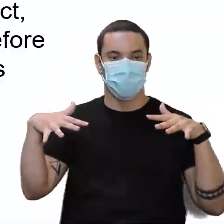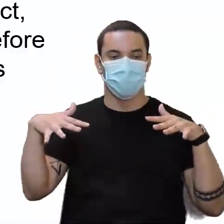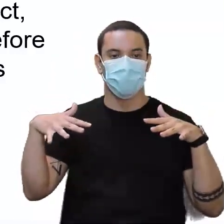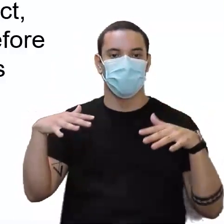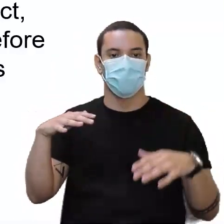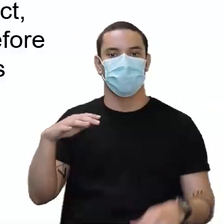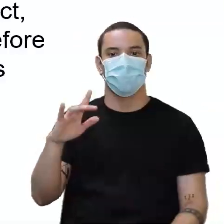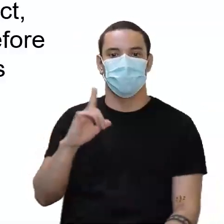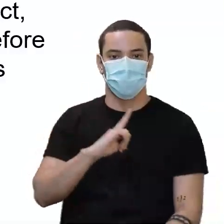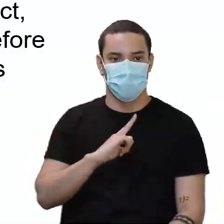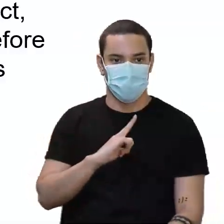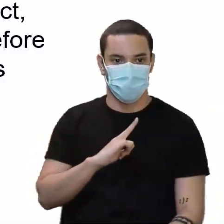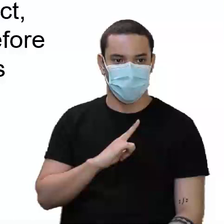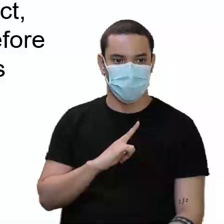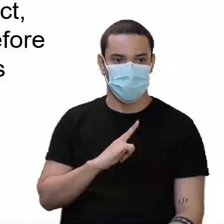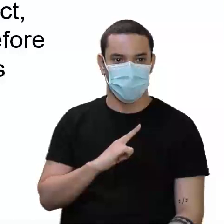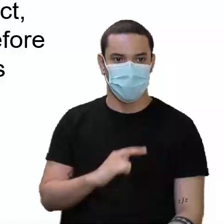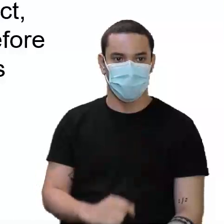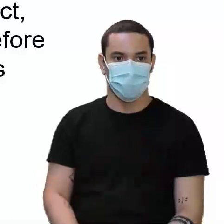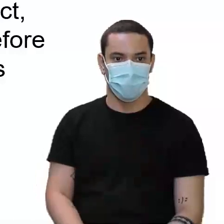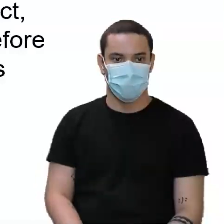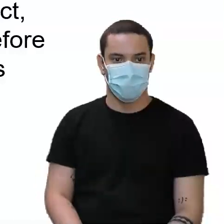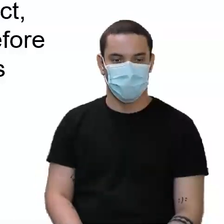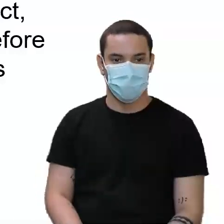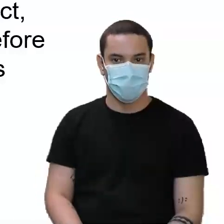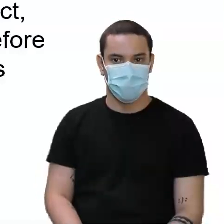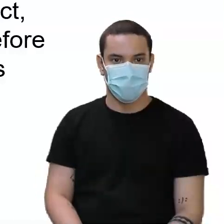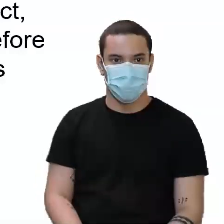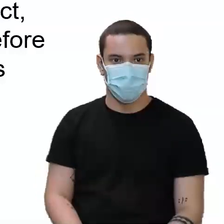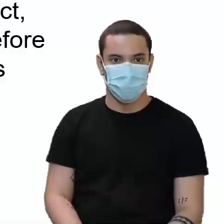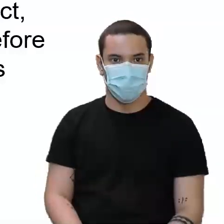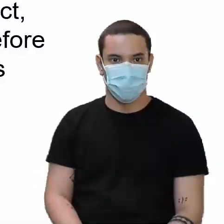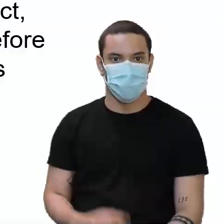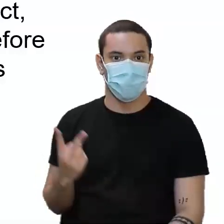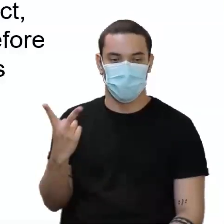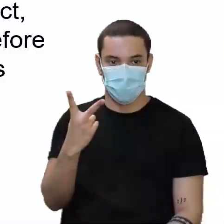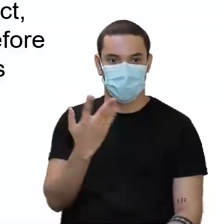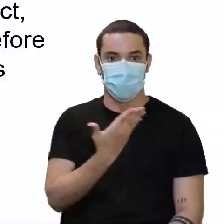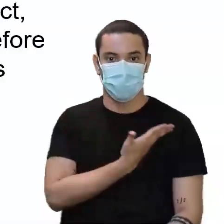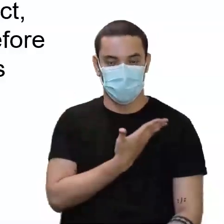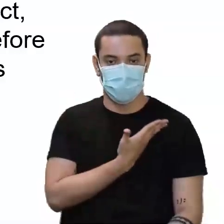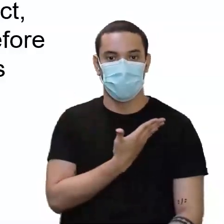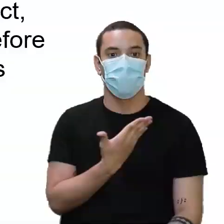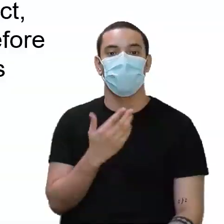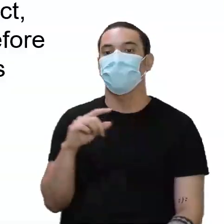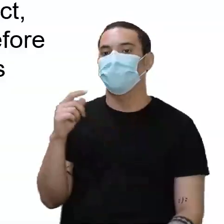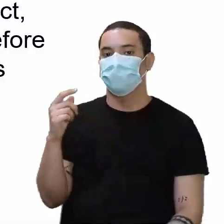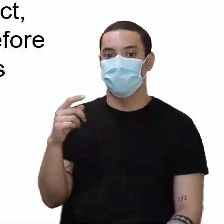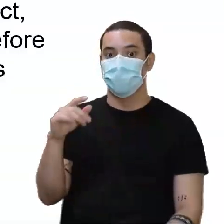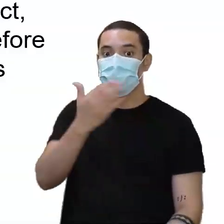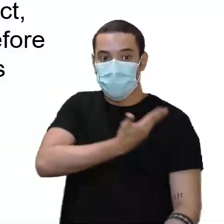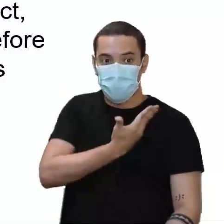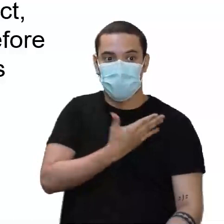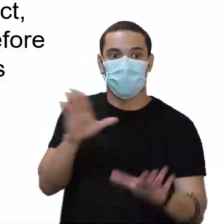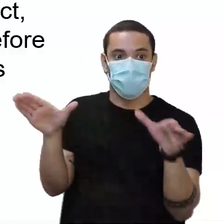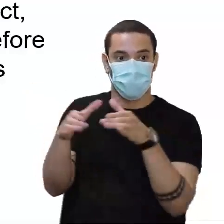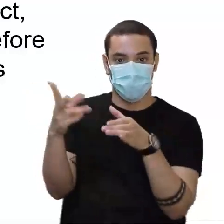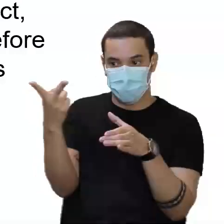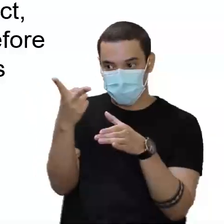A Dani... e a Emily, aliás, os amigos da Dani e da Emily, eles